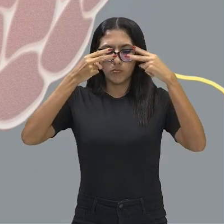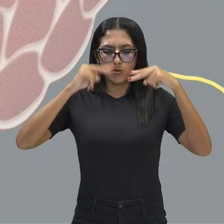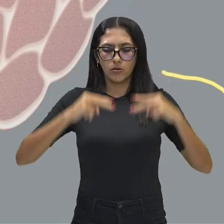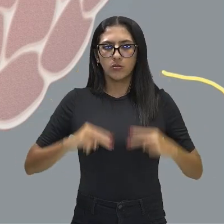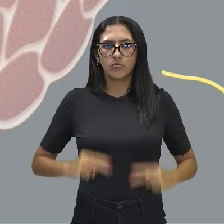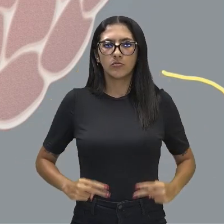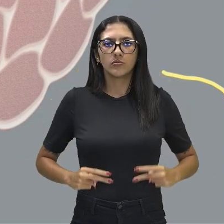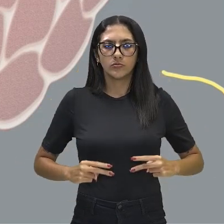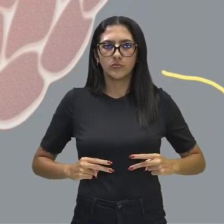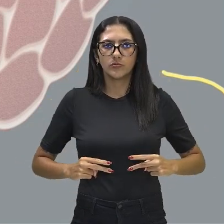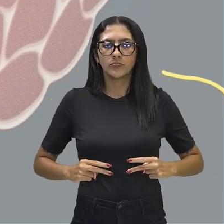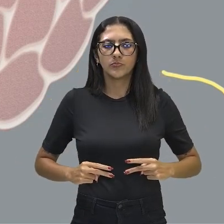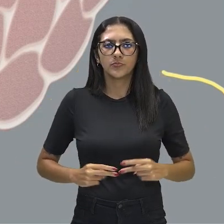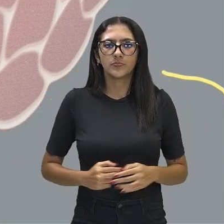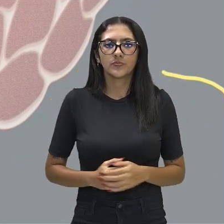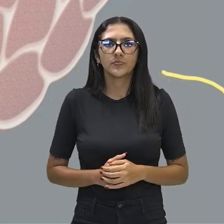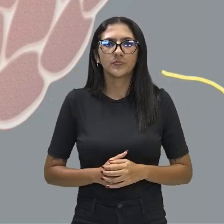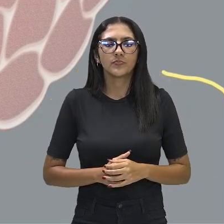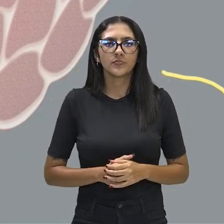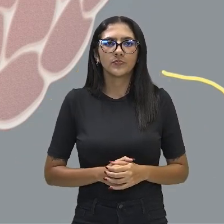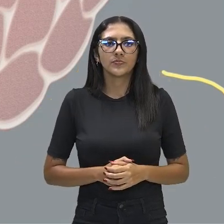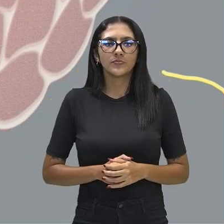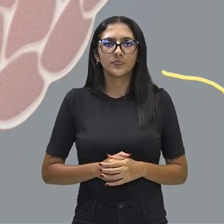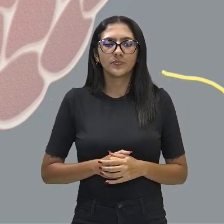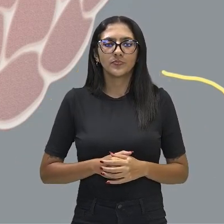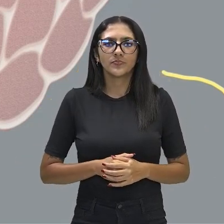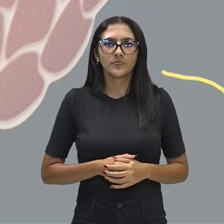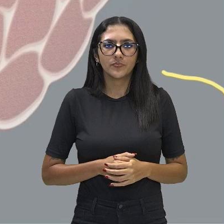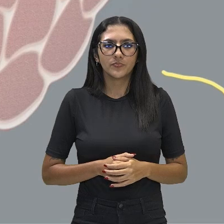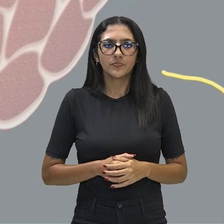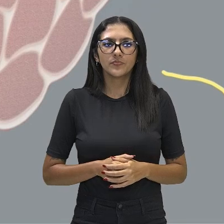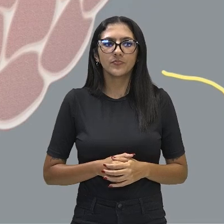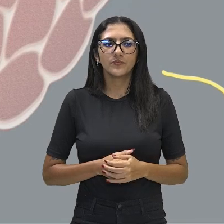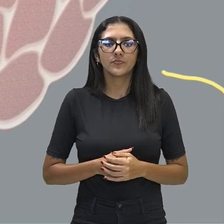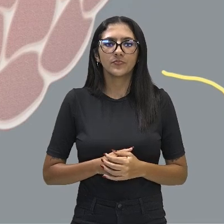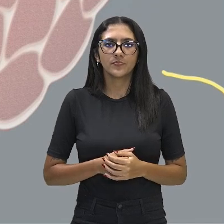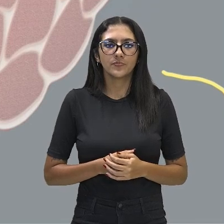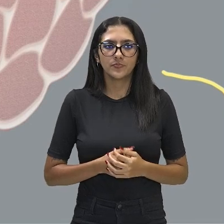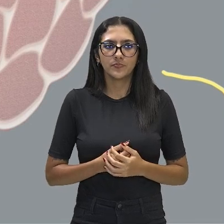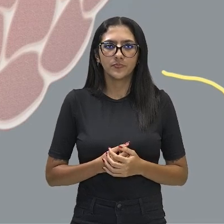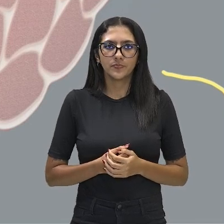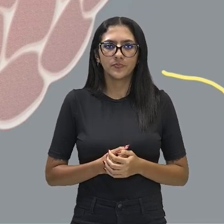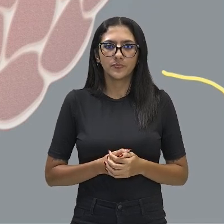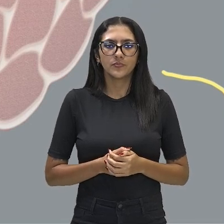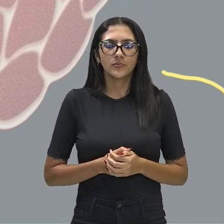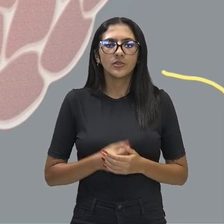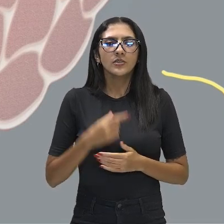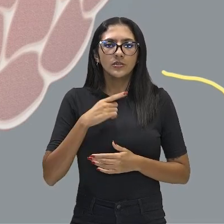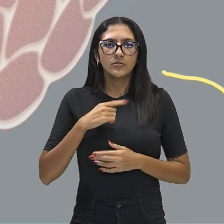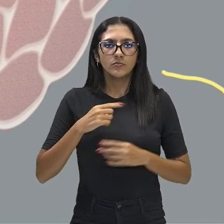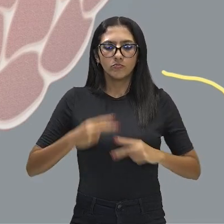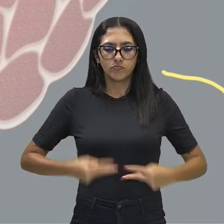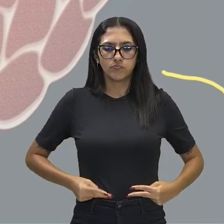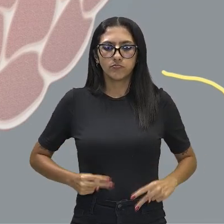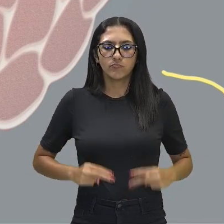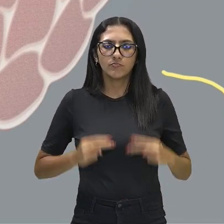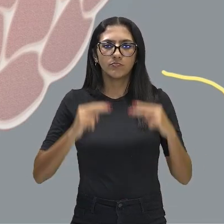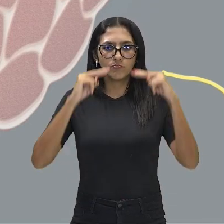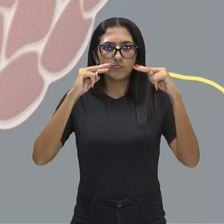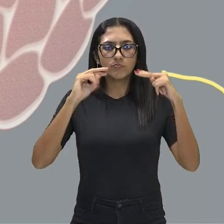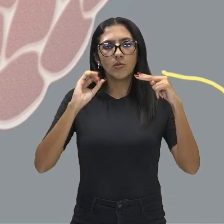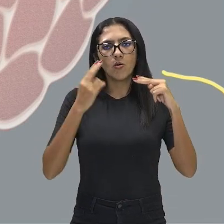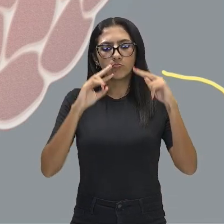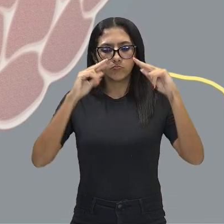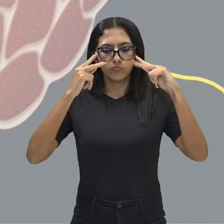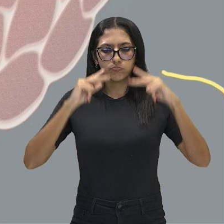transmissão, correto? E aí, levando o impulso, ou seja, naquele momento que